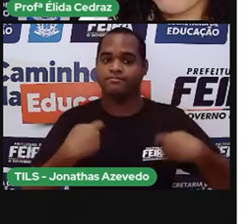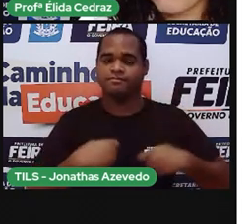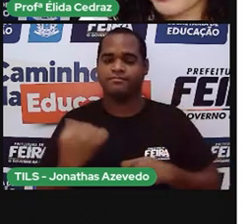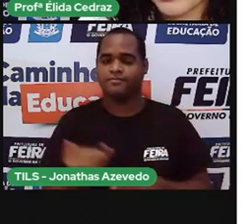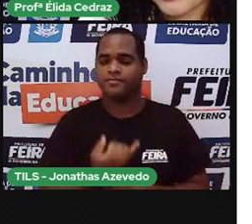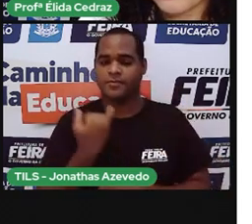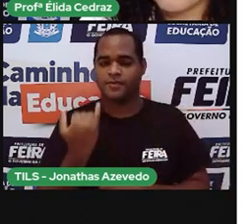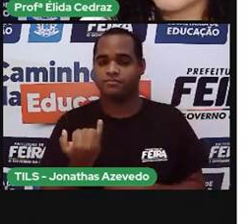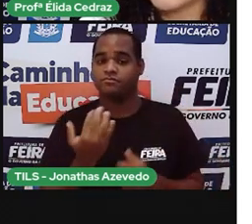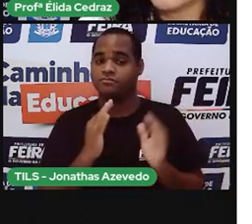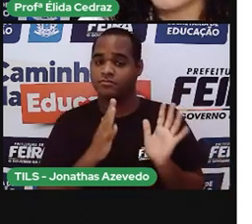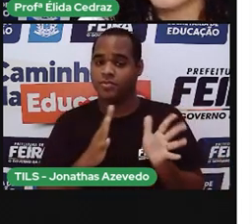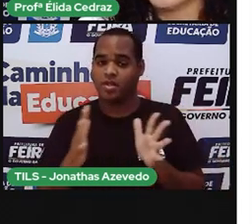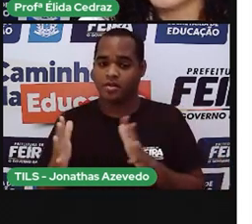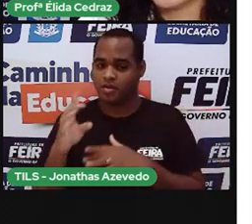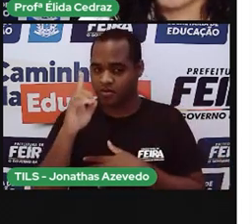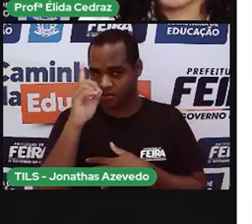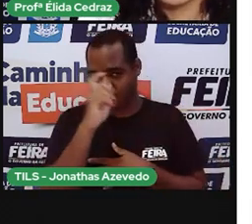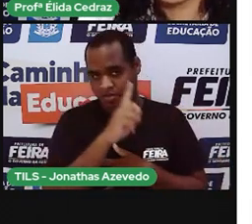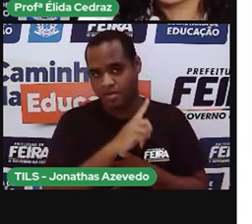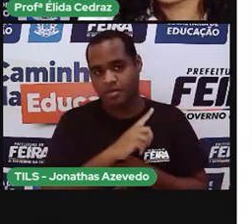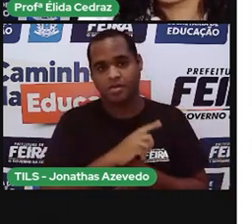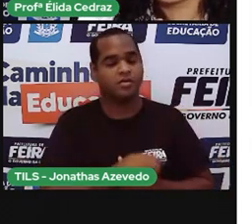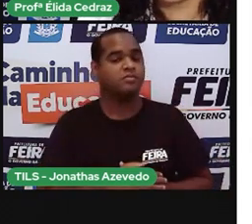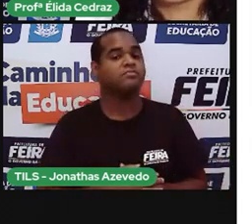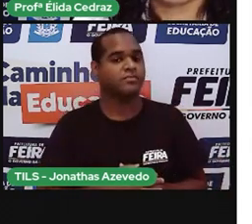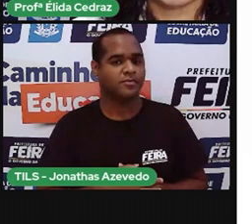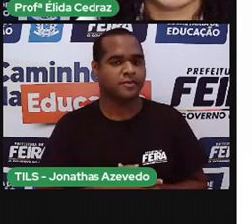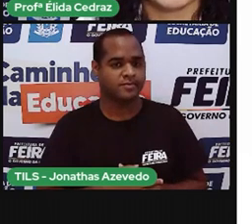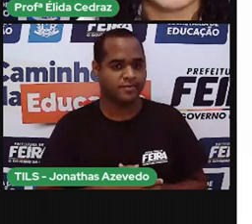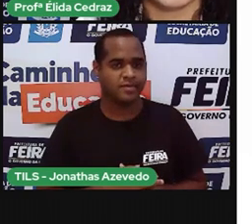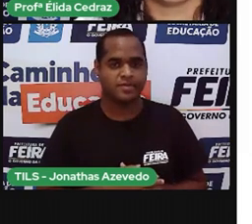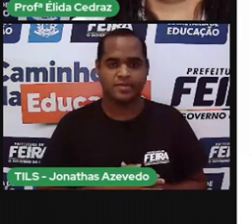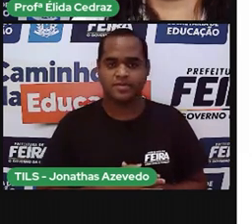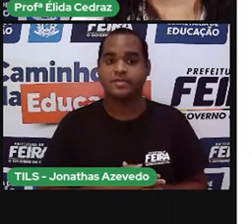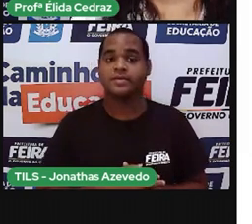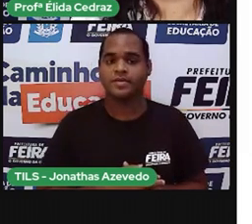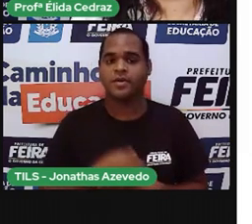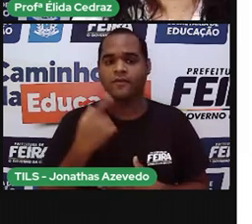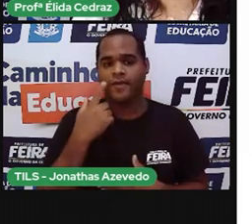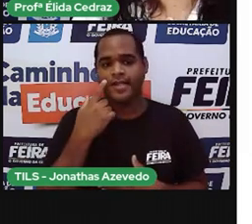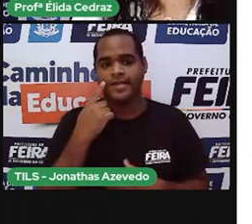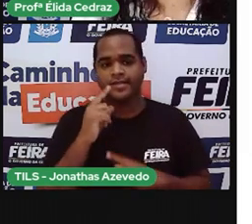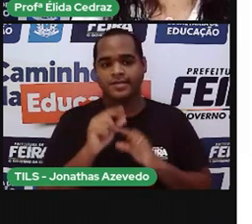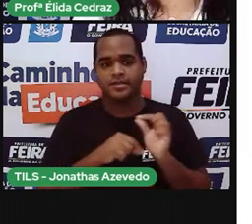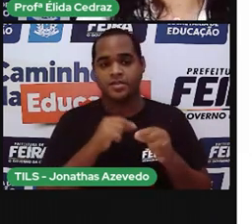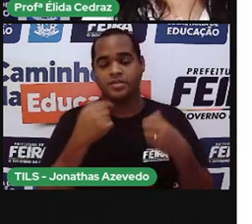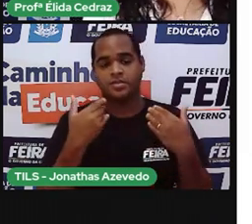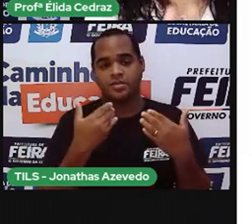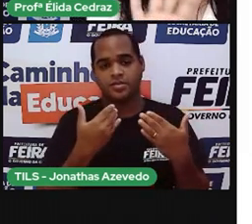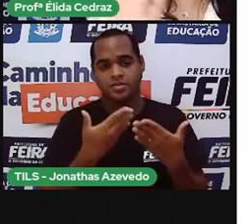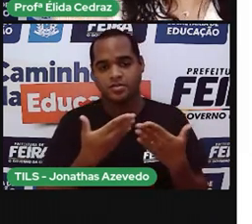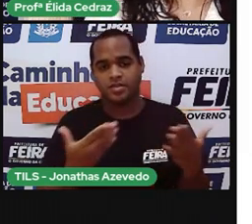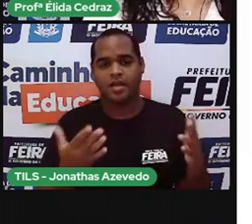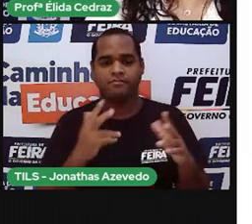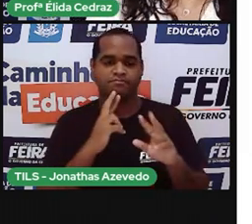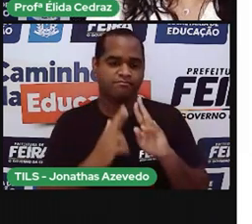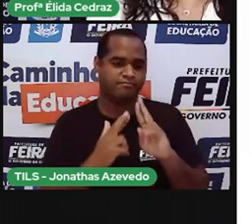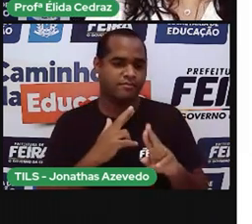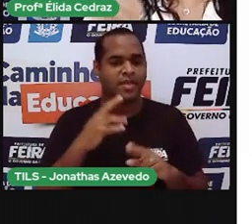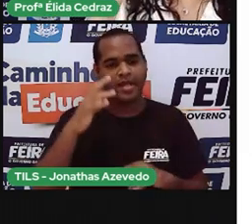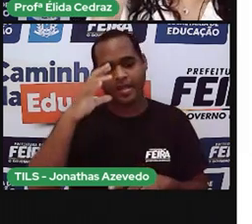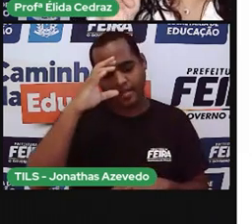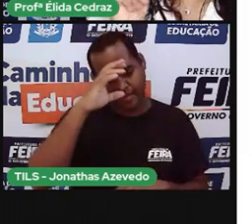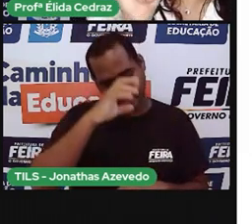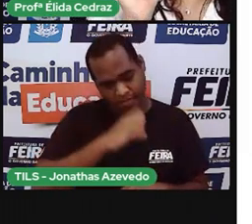bem típico você é organizou Pela terceira e pela sétima letra esse aqui vai ser rapidinho